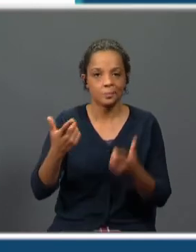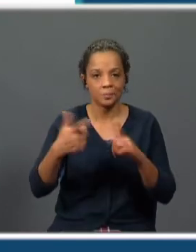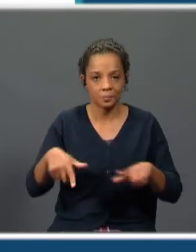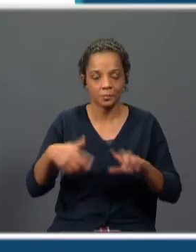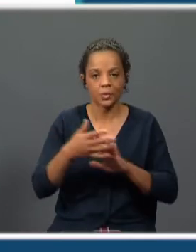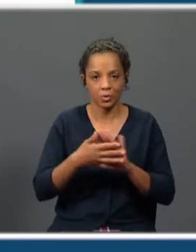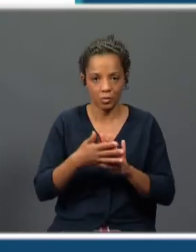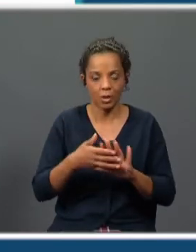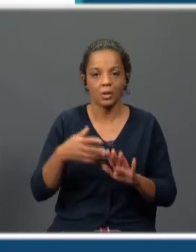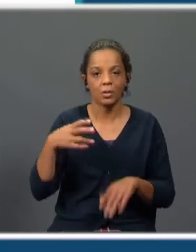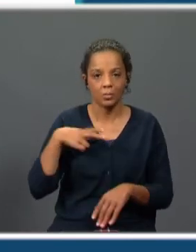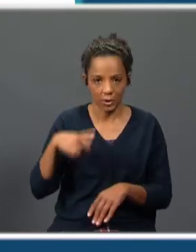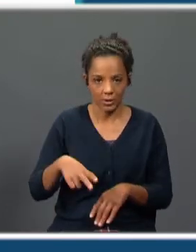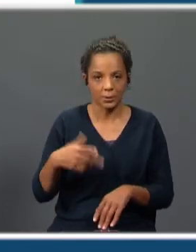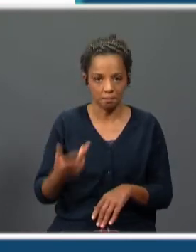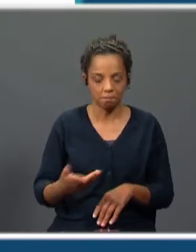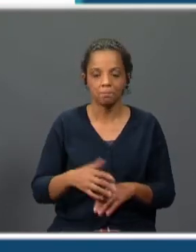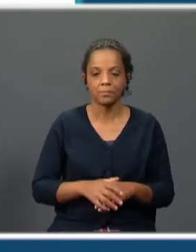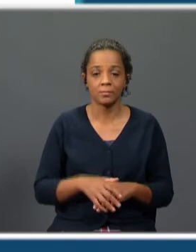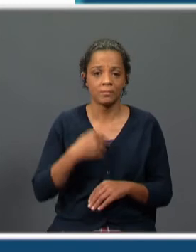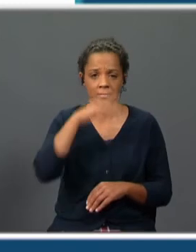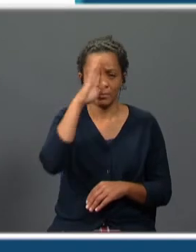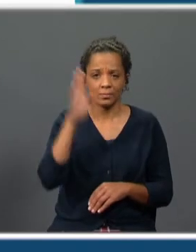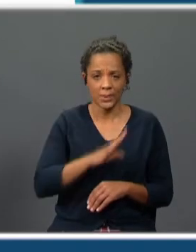língua gestual portuguesa. E já